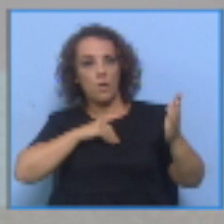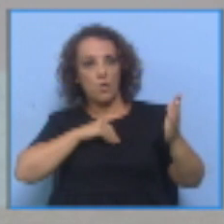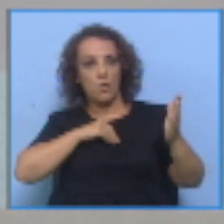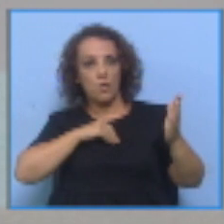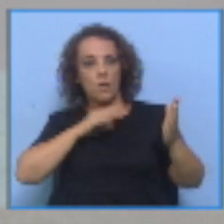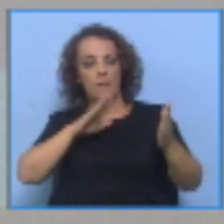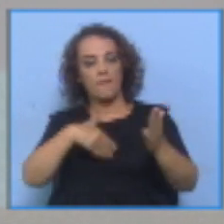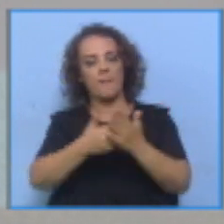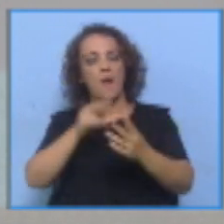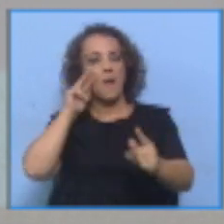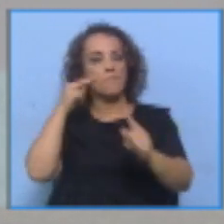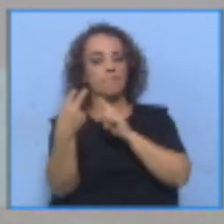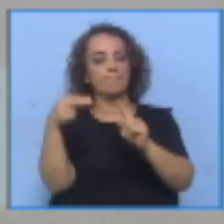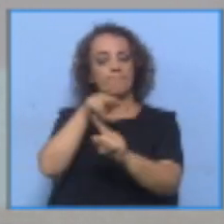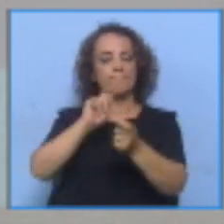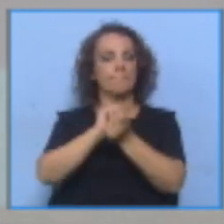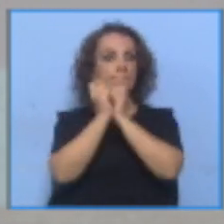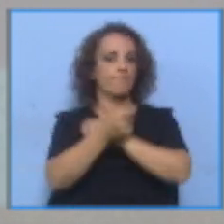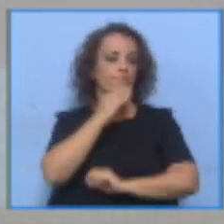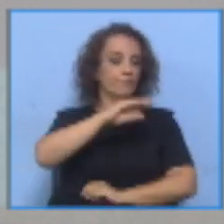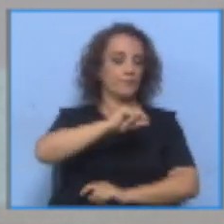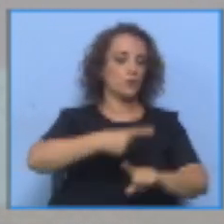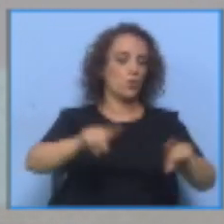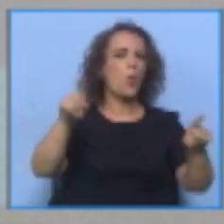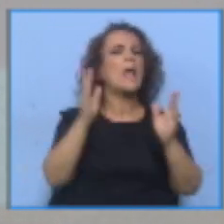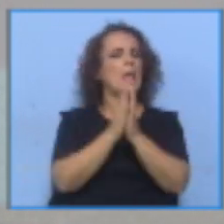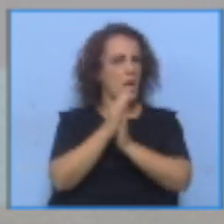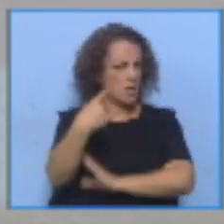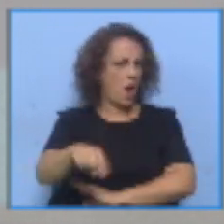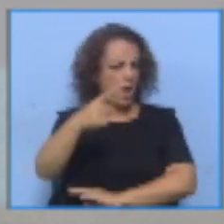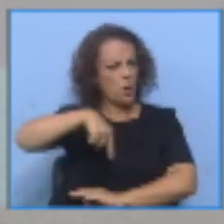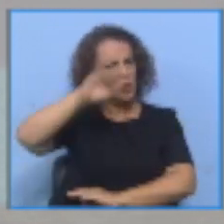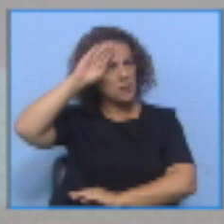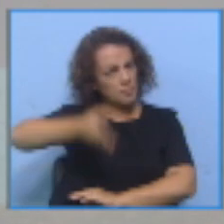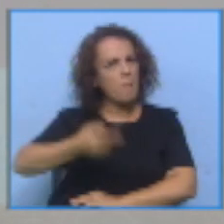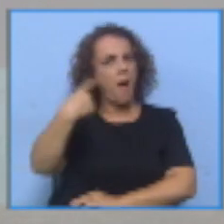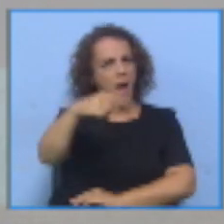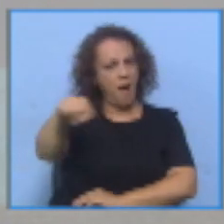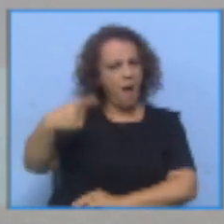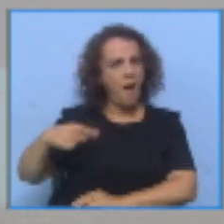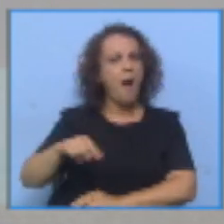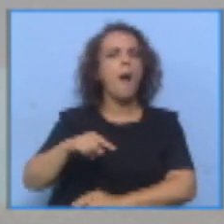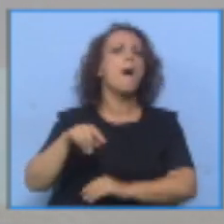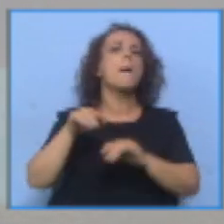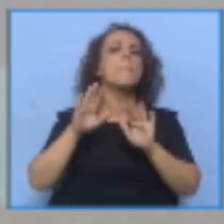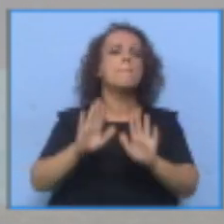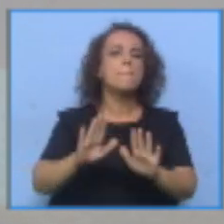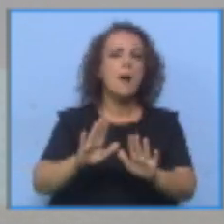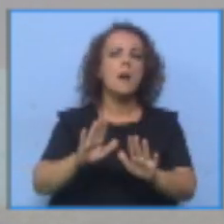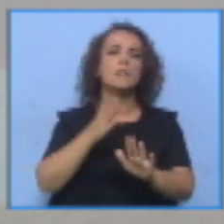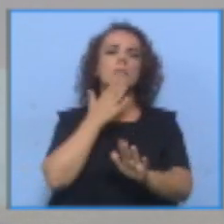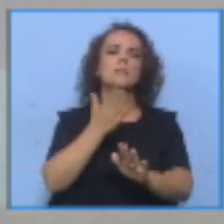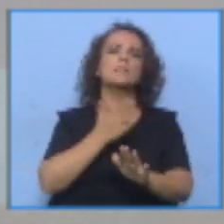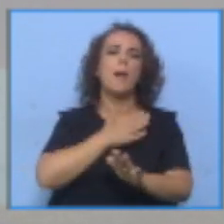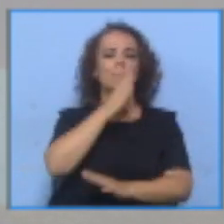para um novo paradigma da Igreja. Que já existe na Igreja, nós sabemos que sim, mas que nem sempre se pode, não se está a pôr